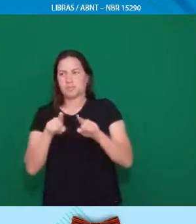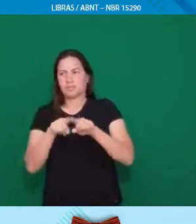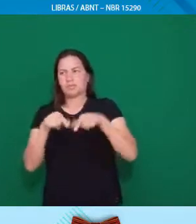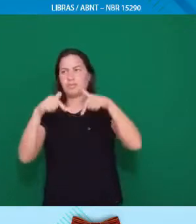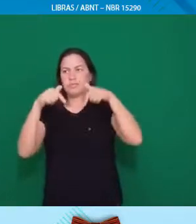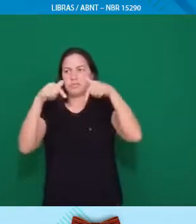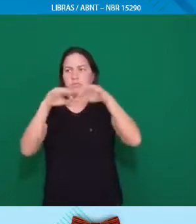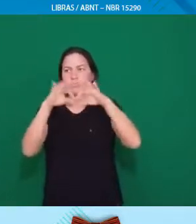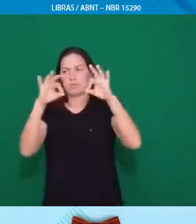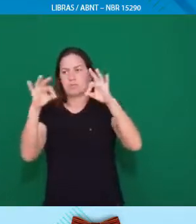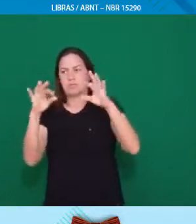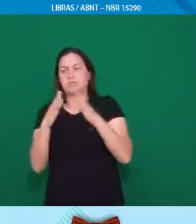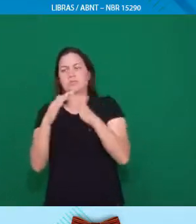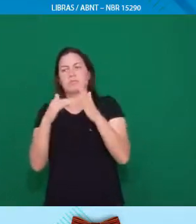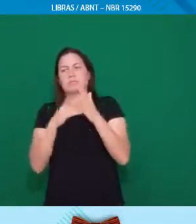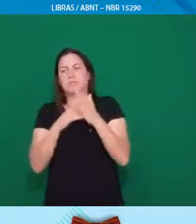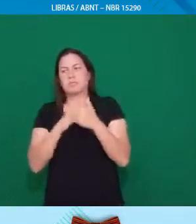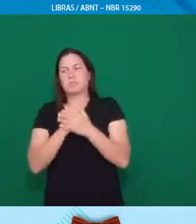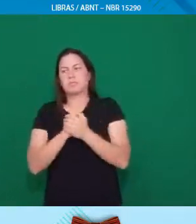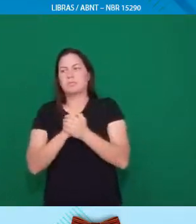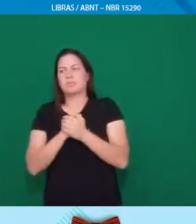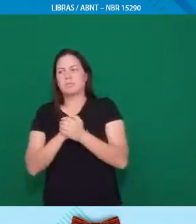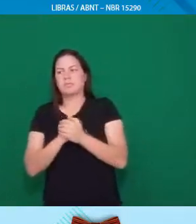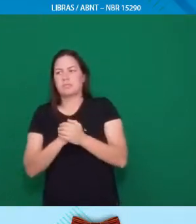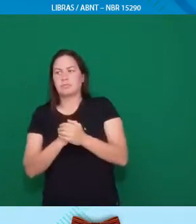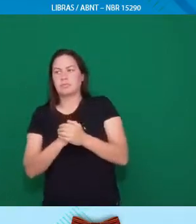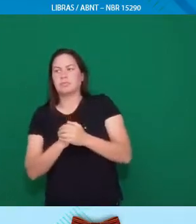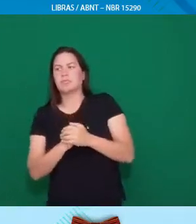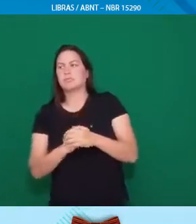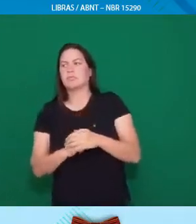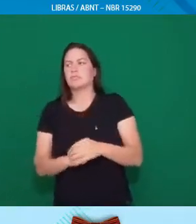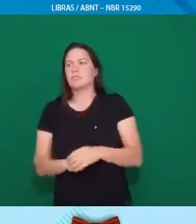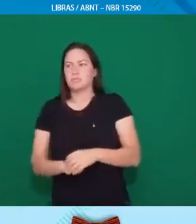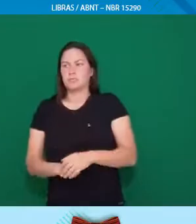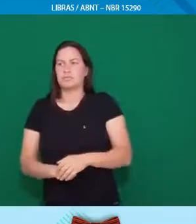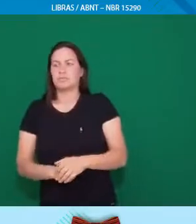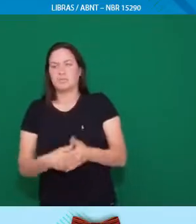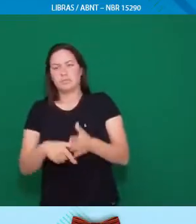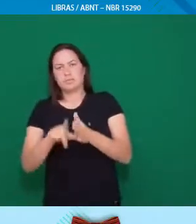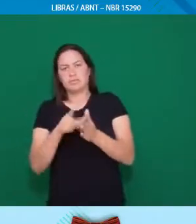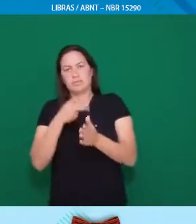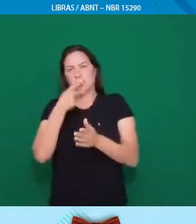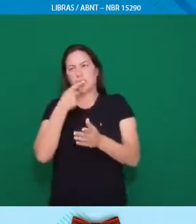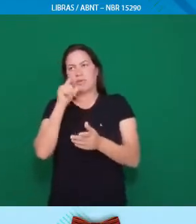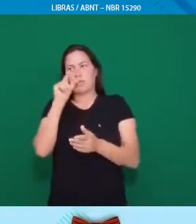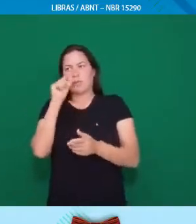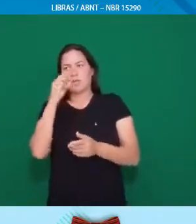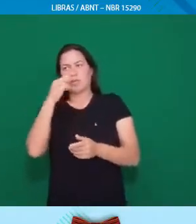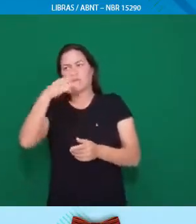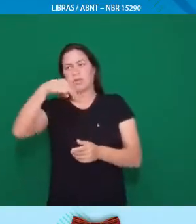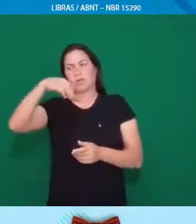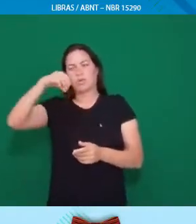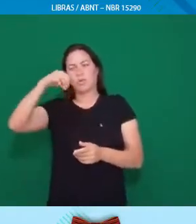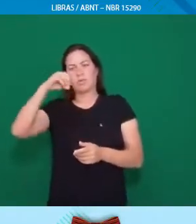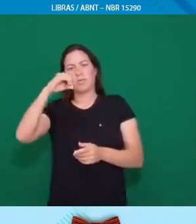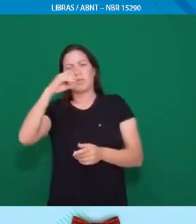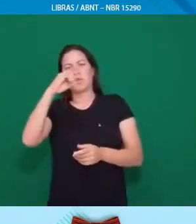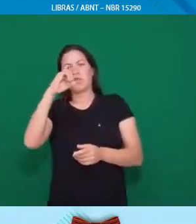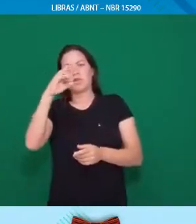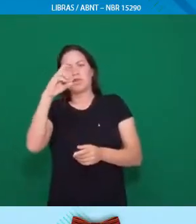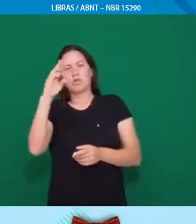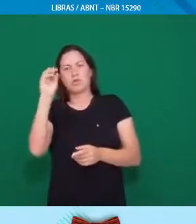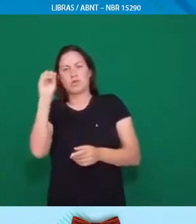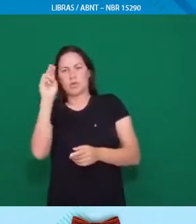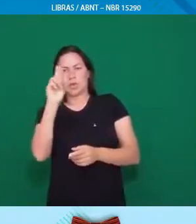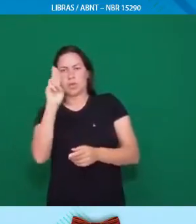homenageados senhoras e senhores antes de falar um pouquinho sobre o lixo II sobre a